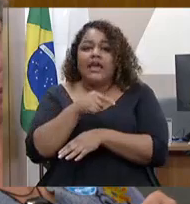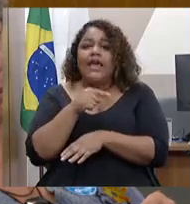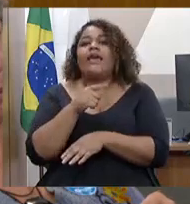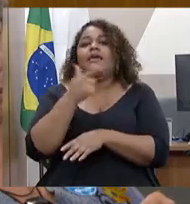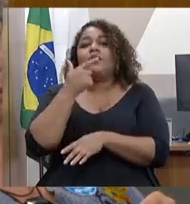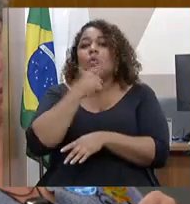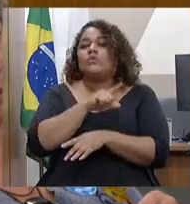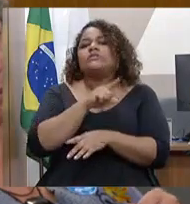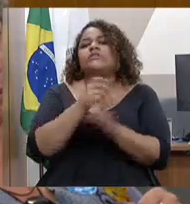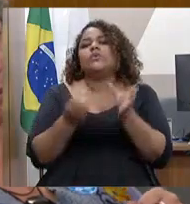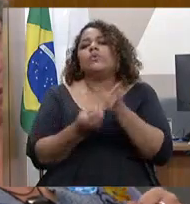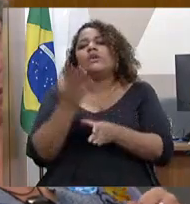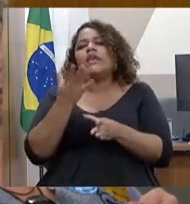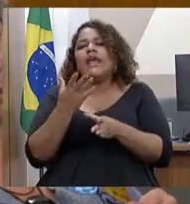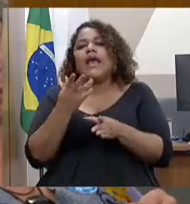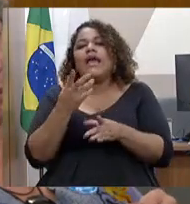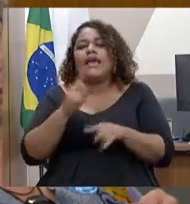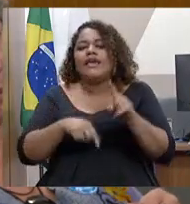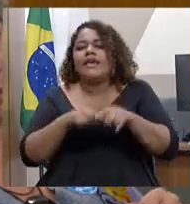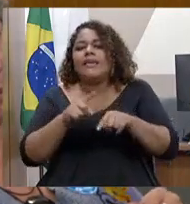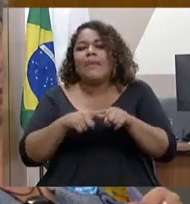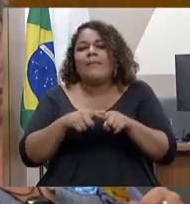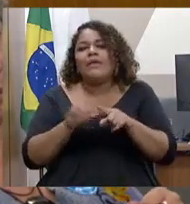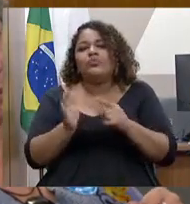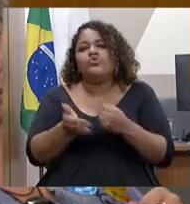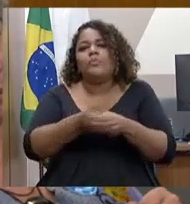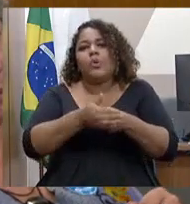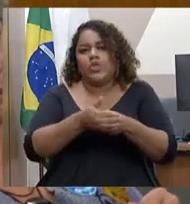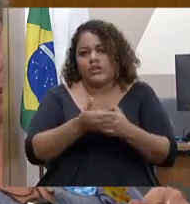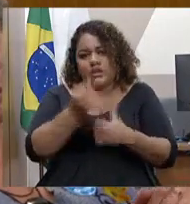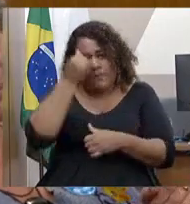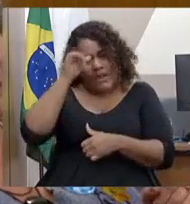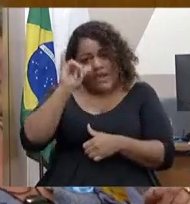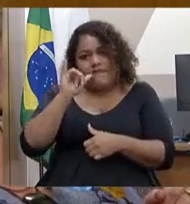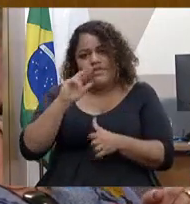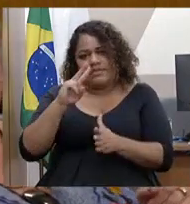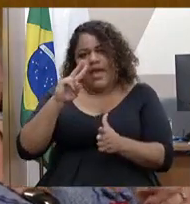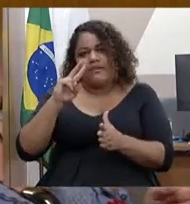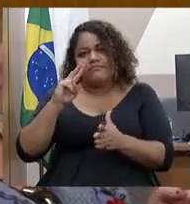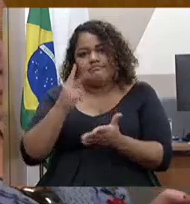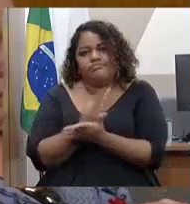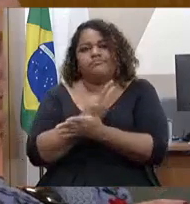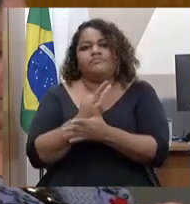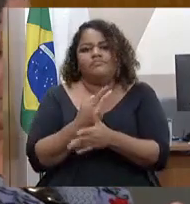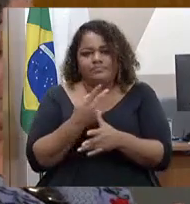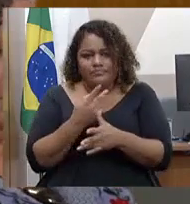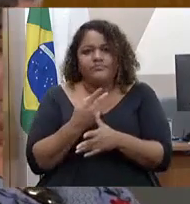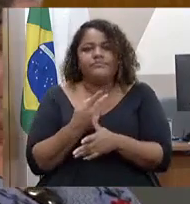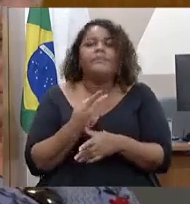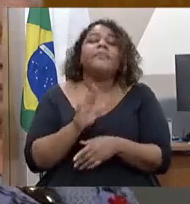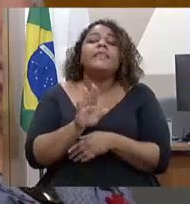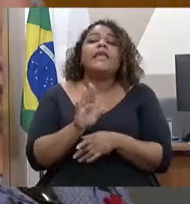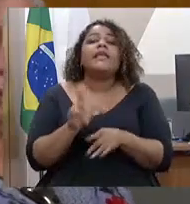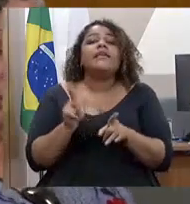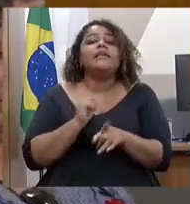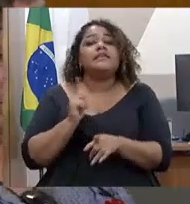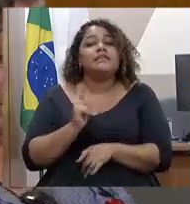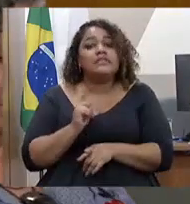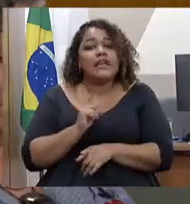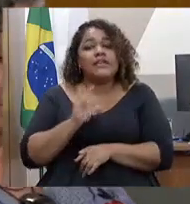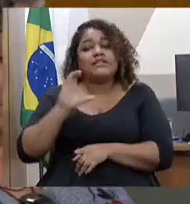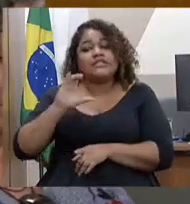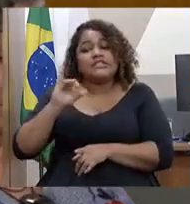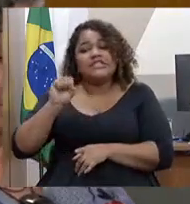em algumas vezes acho que tem um Conselho Municipal atuante e reforça que ela assiste lá